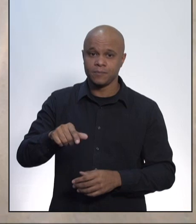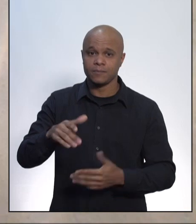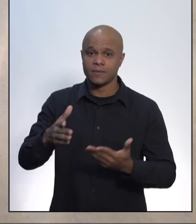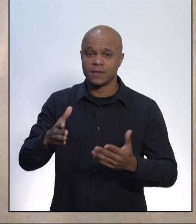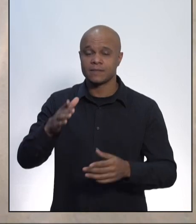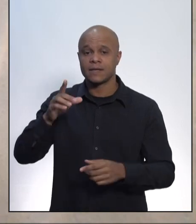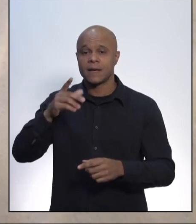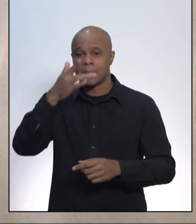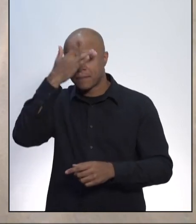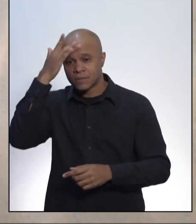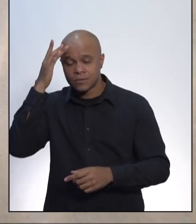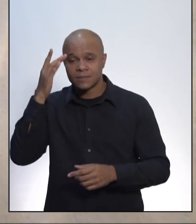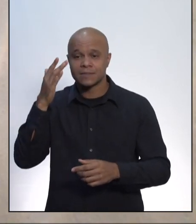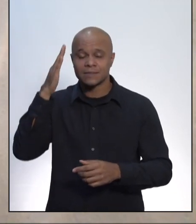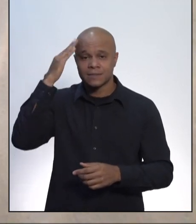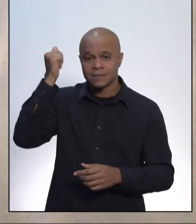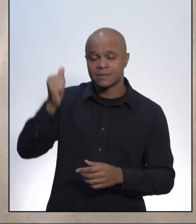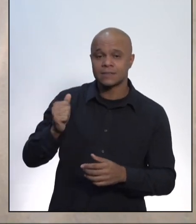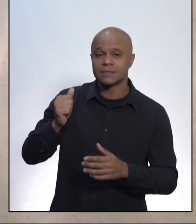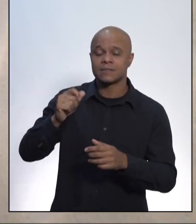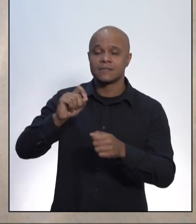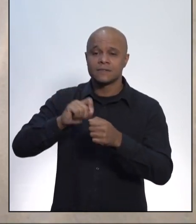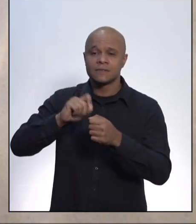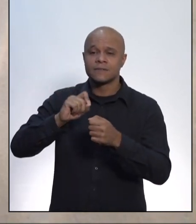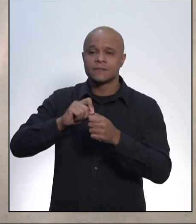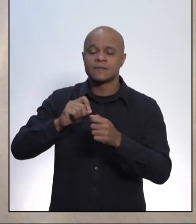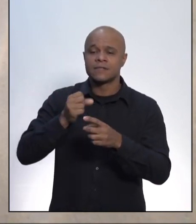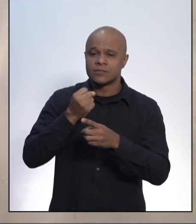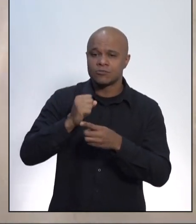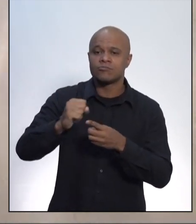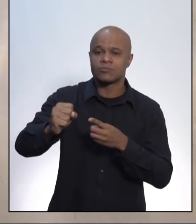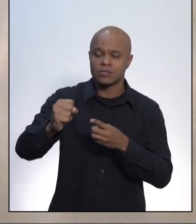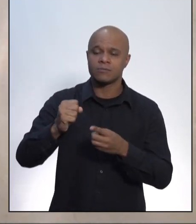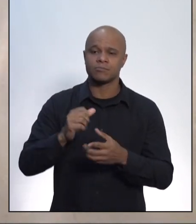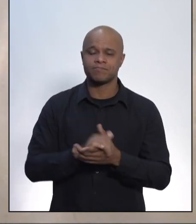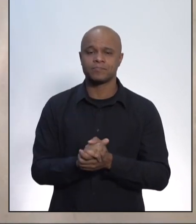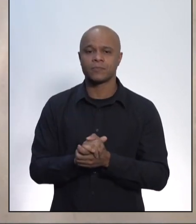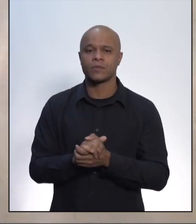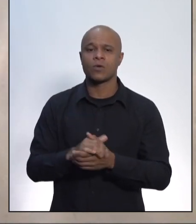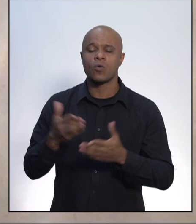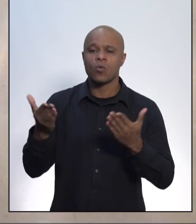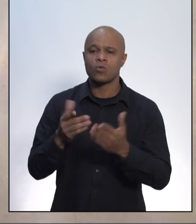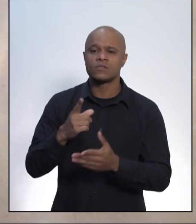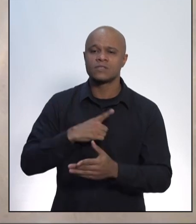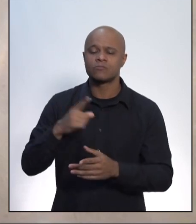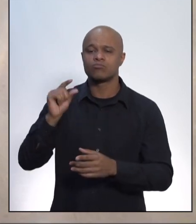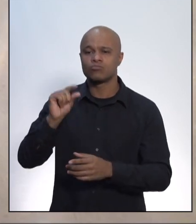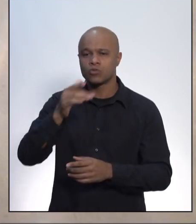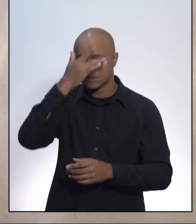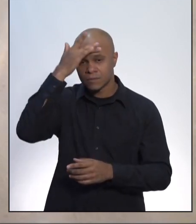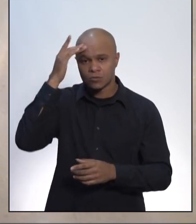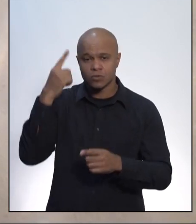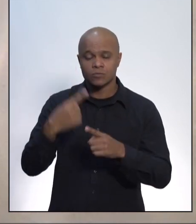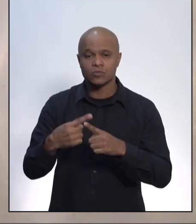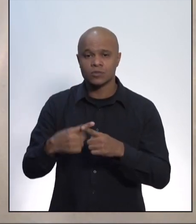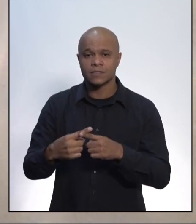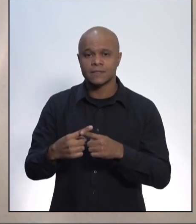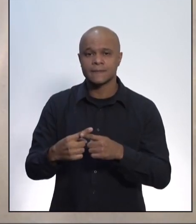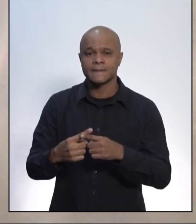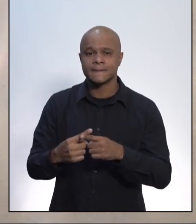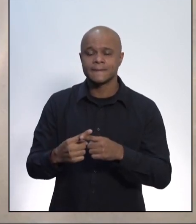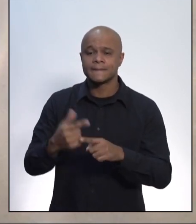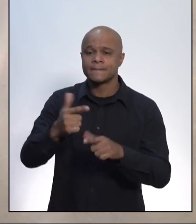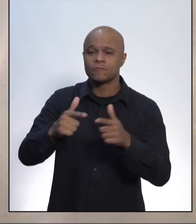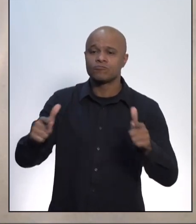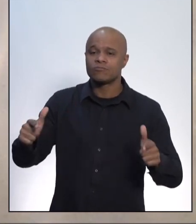sabe programar, que é o desenvolvedor. Hoje a gente tem uma carência muito grande no mercado para contratar bons desenvolvedores,